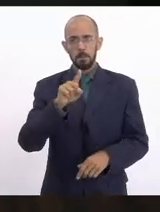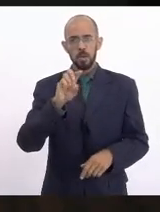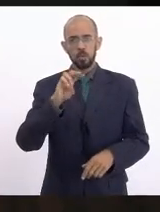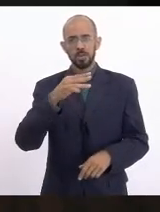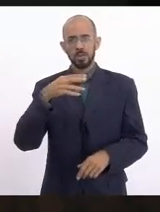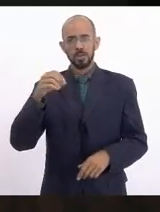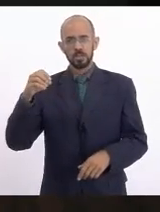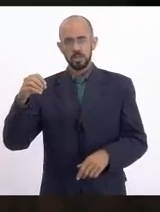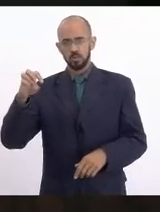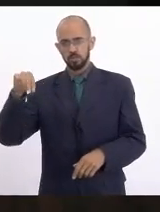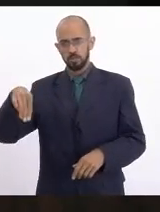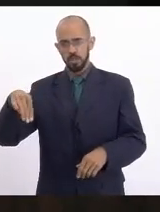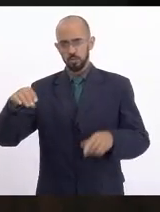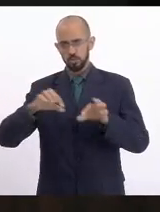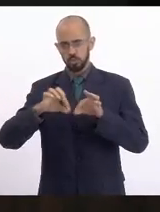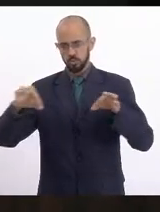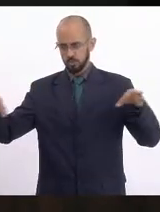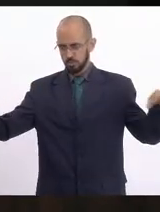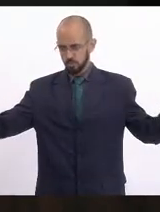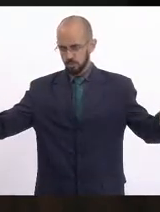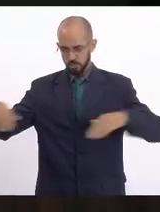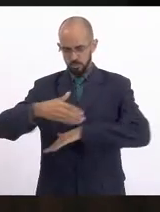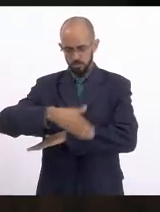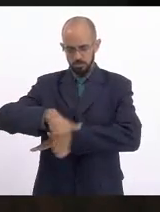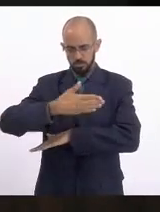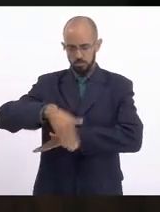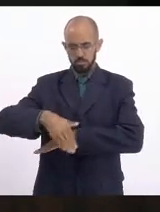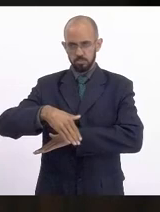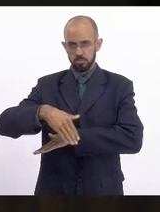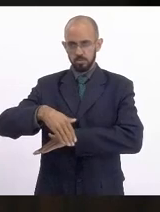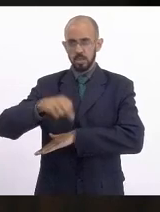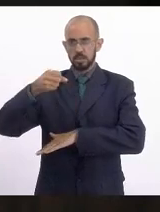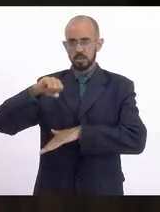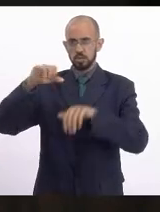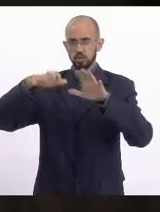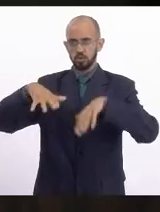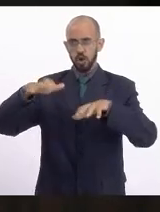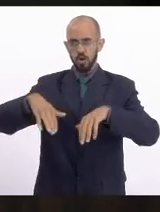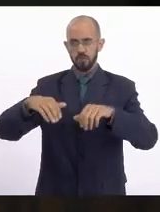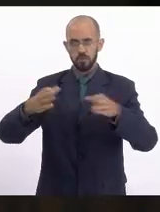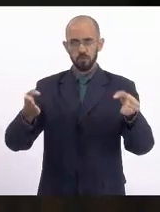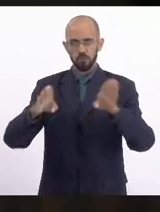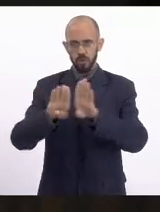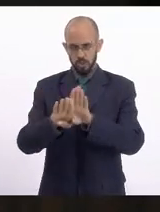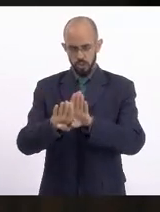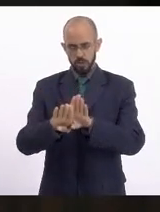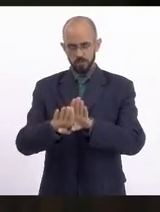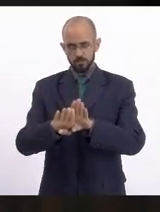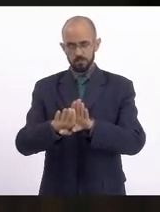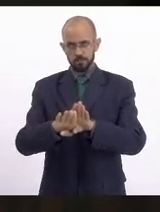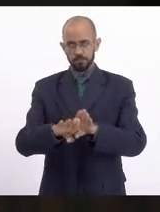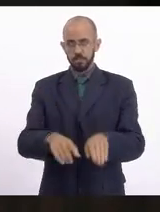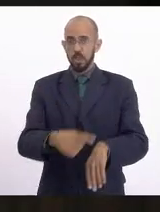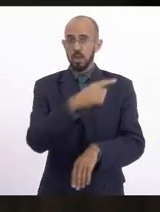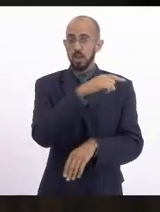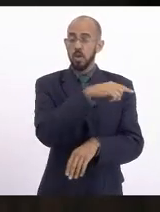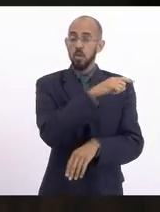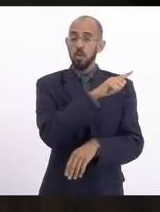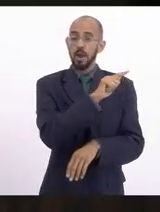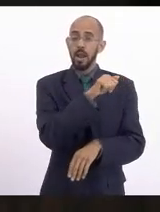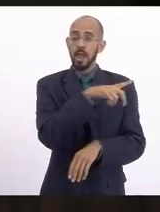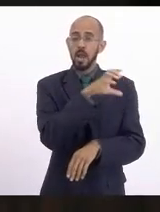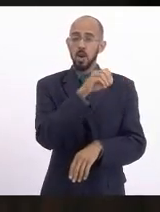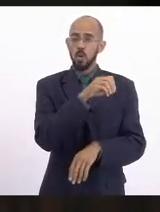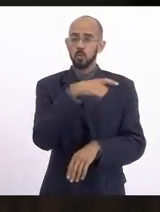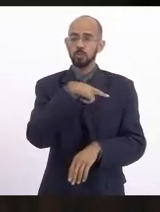mil duzentos metros e quando chove fecha quase sempre fecha o Santos Dumont Santos Dumont tem